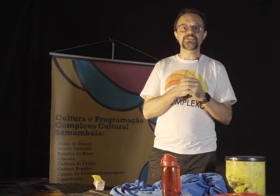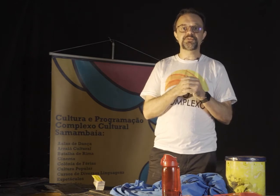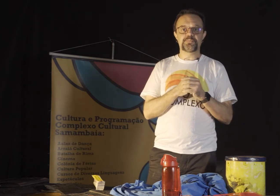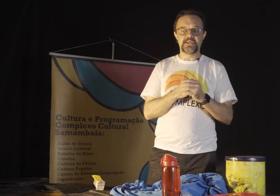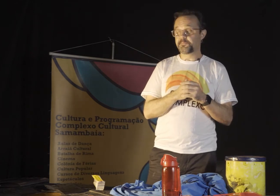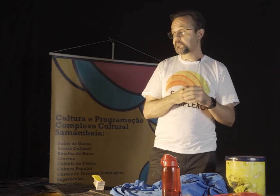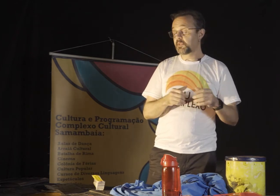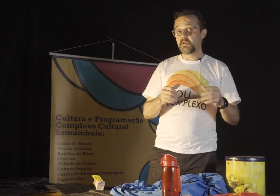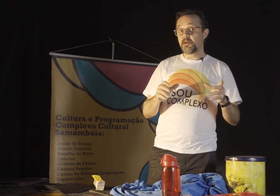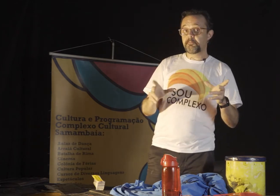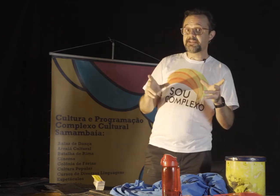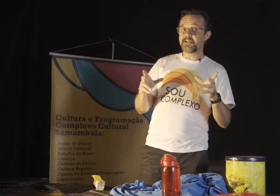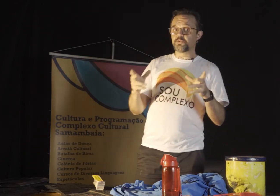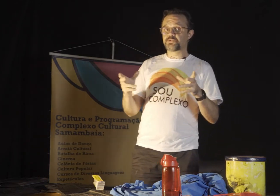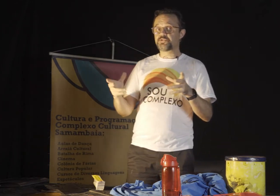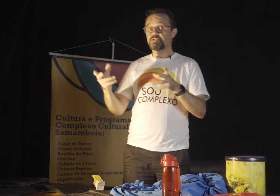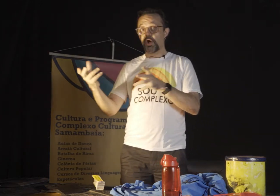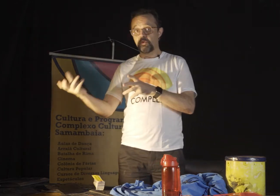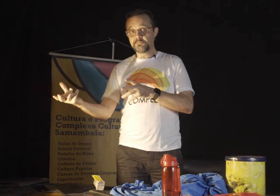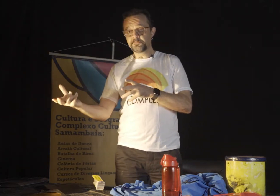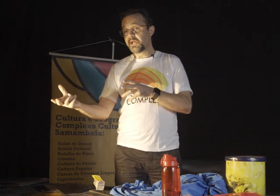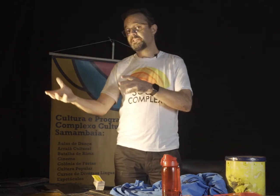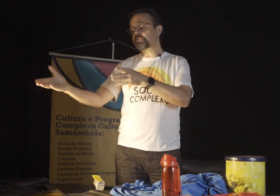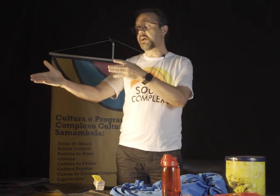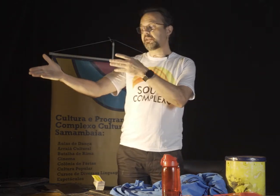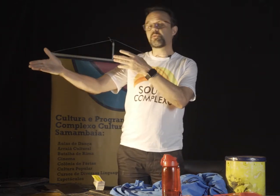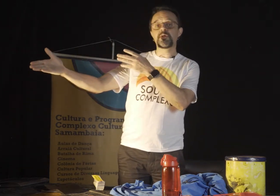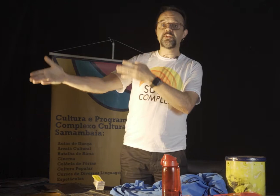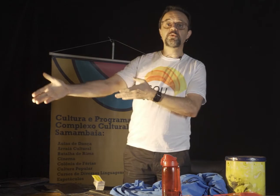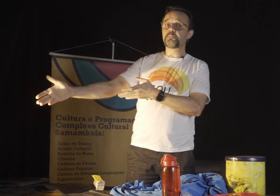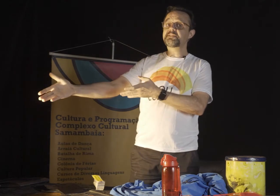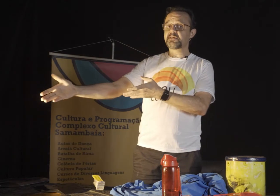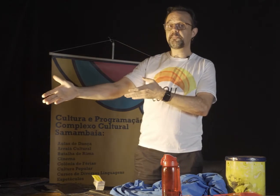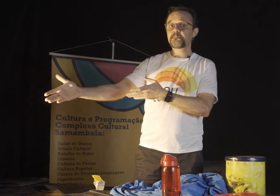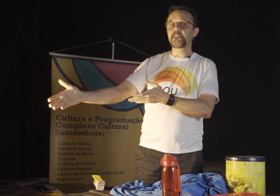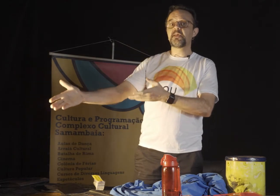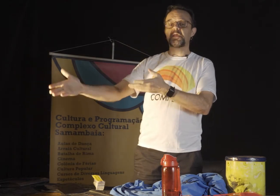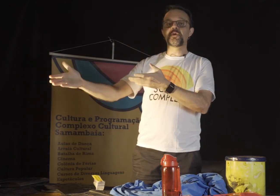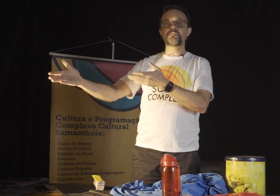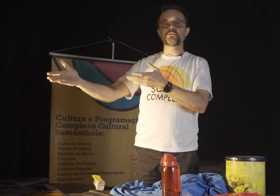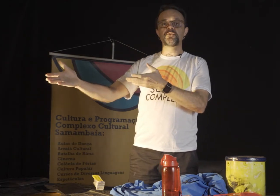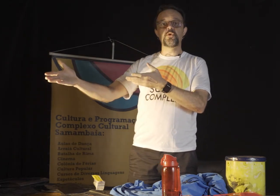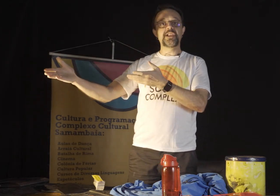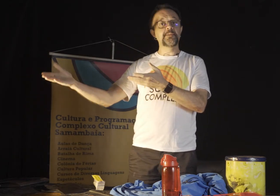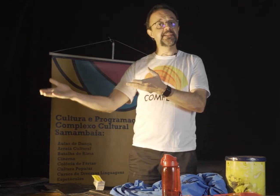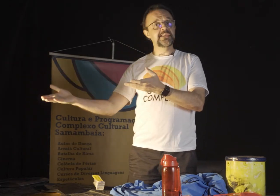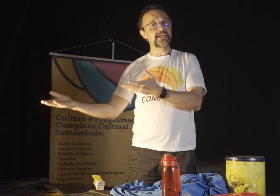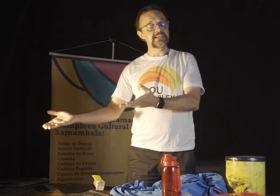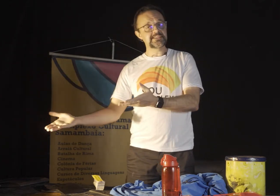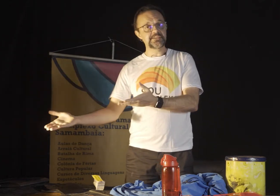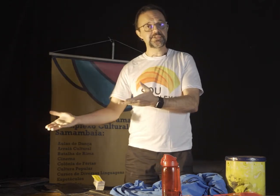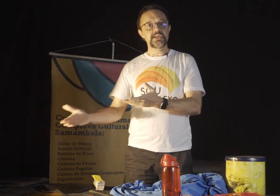que a gente espera. Mas a luz do sol, a gente está aqui com um refletor PC, que é um refletor com uma